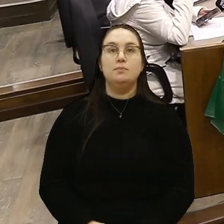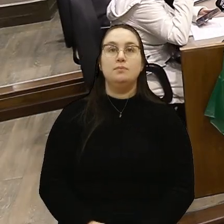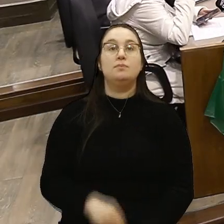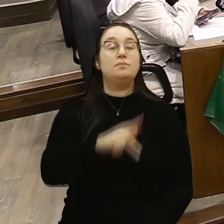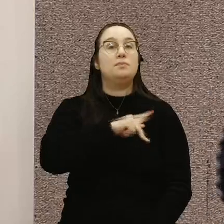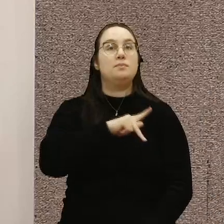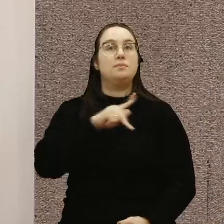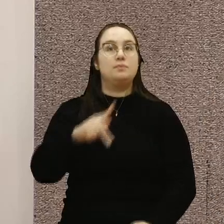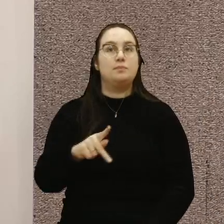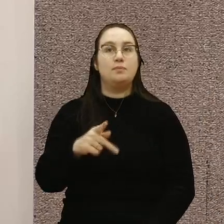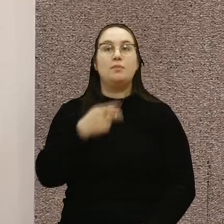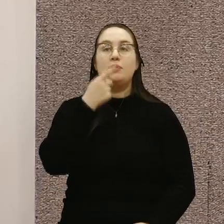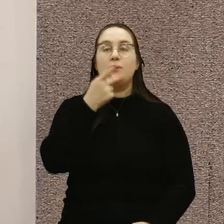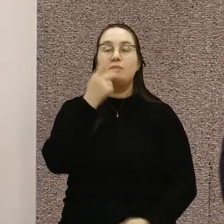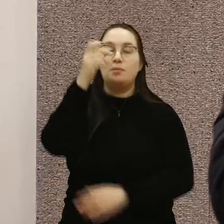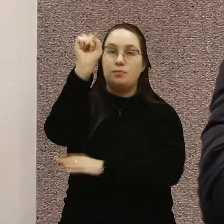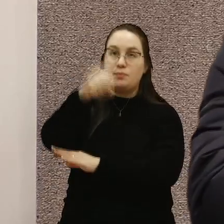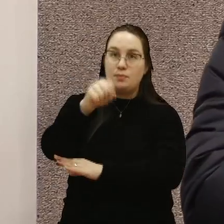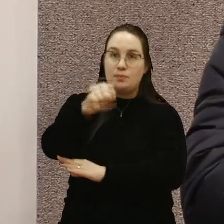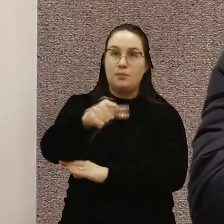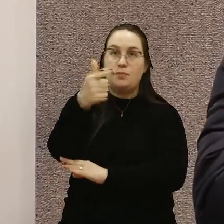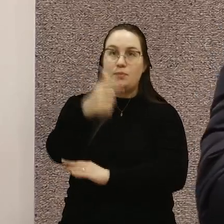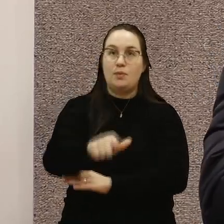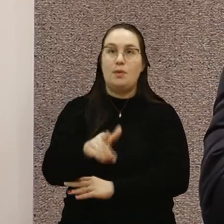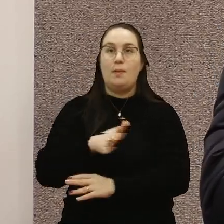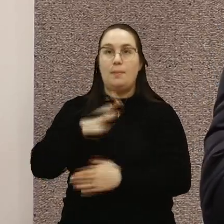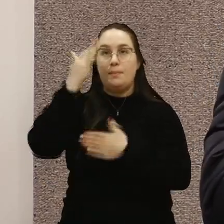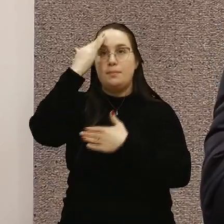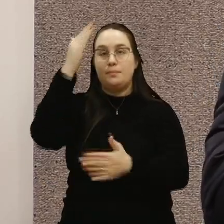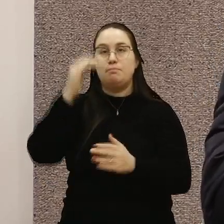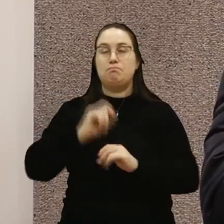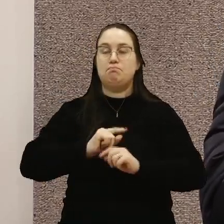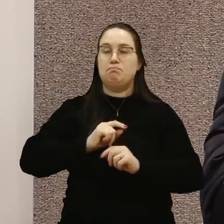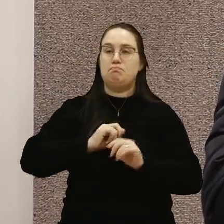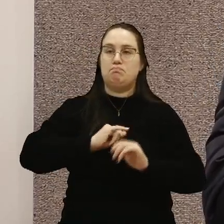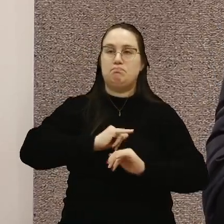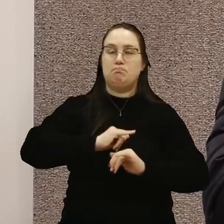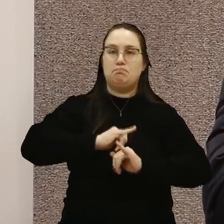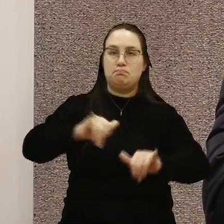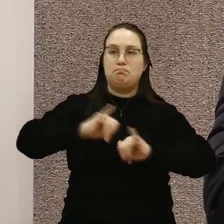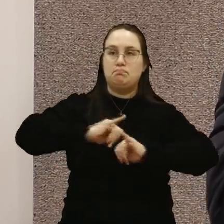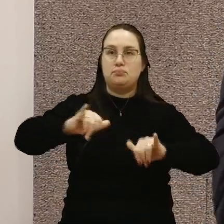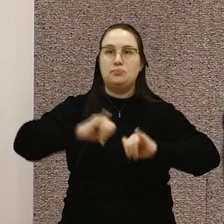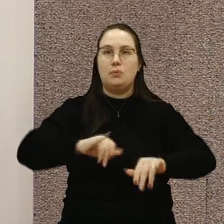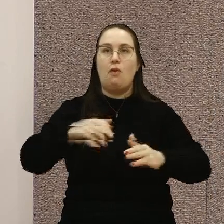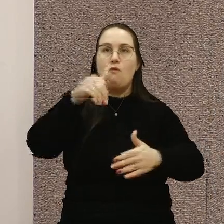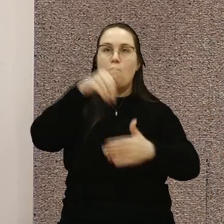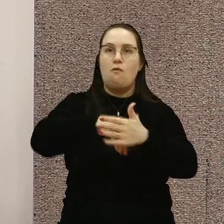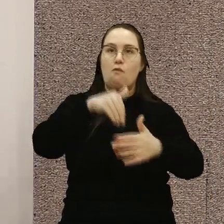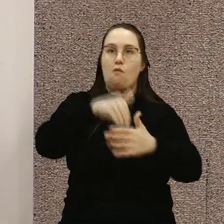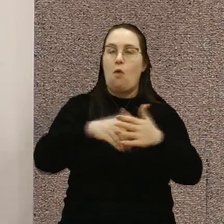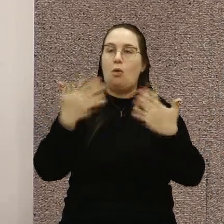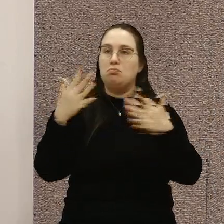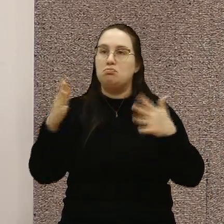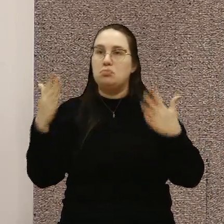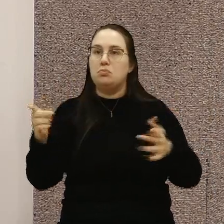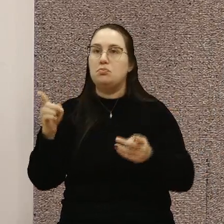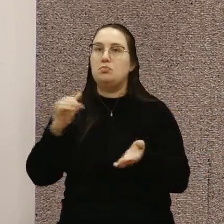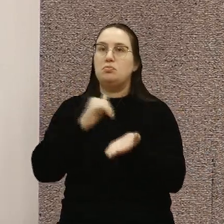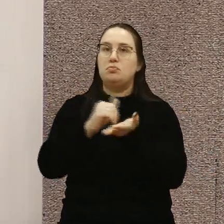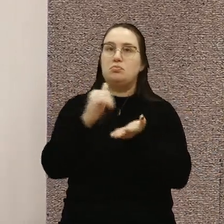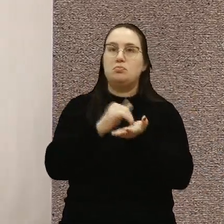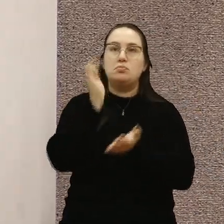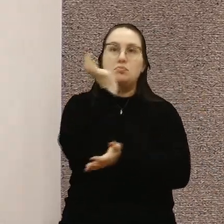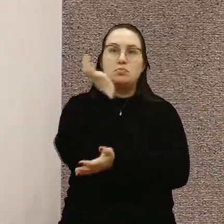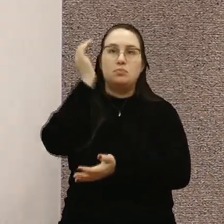Presidente, apenas reafirmar o voto favorável e agradecer aos colegas pelas manifestações aqui, pelos votos também que serão dados. Parabenizar mais uma vez na pessoa do secretário Felipe, para